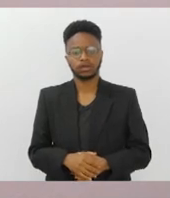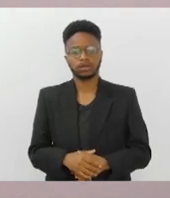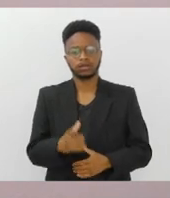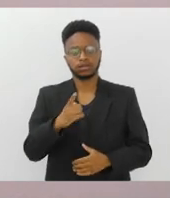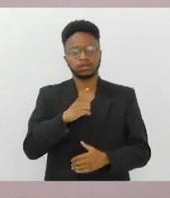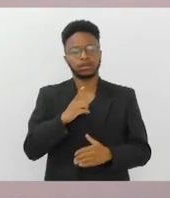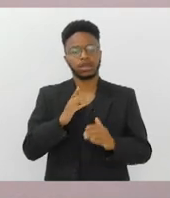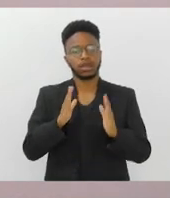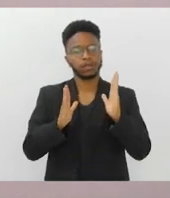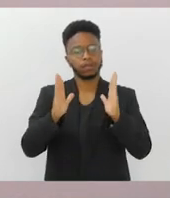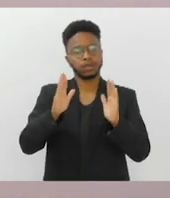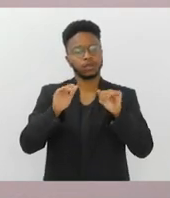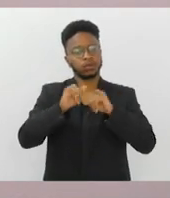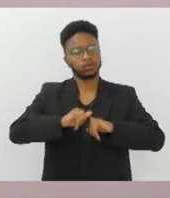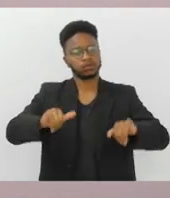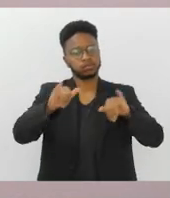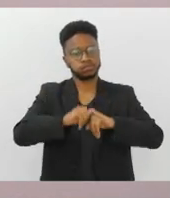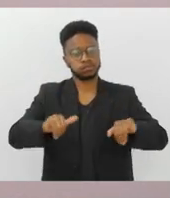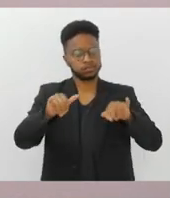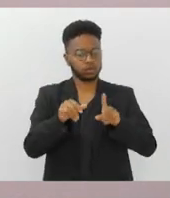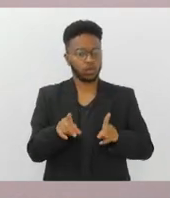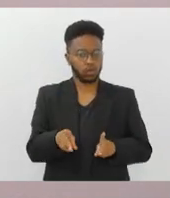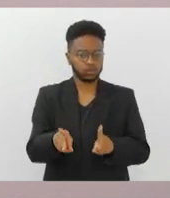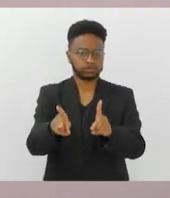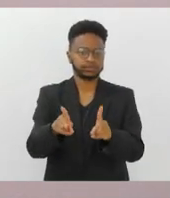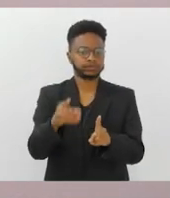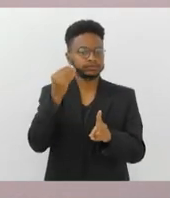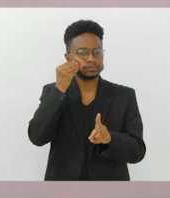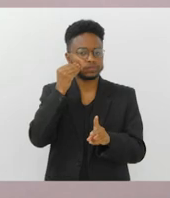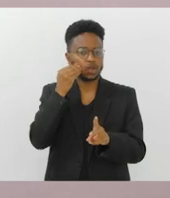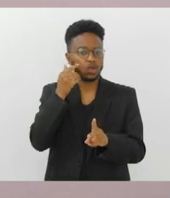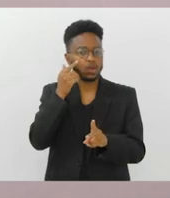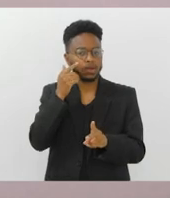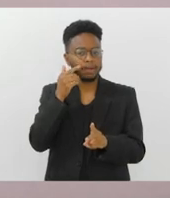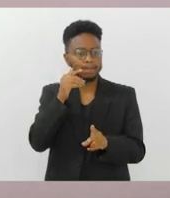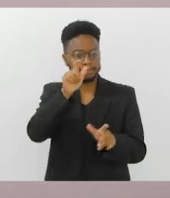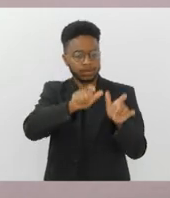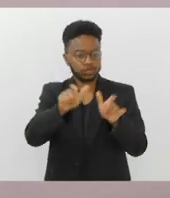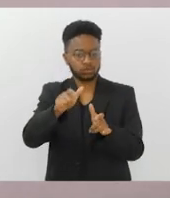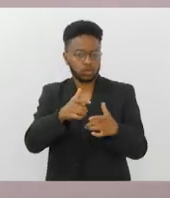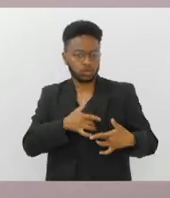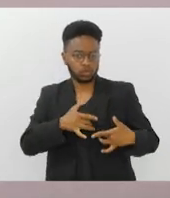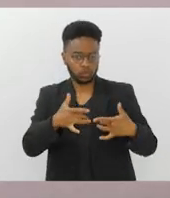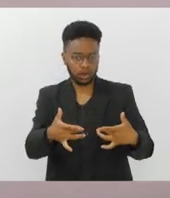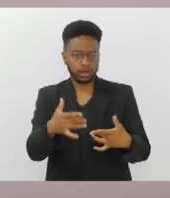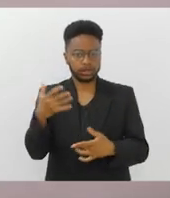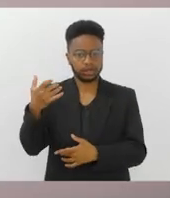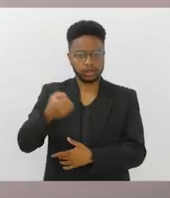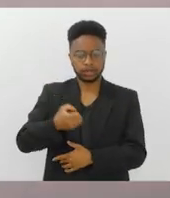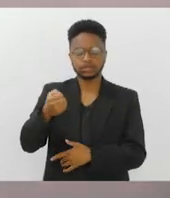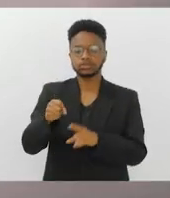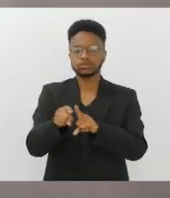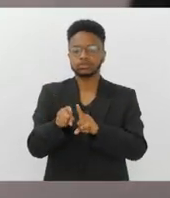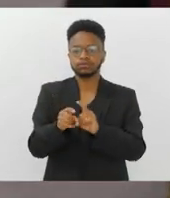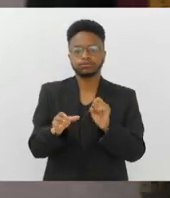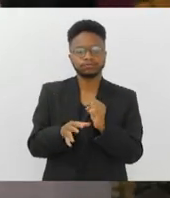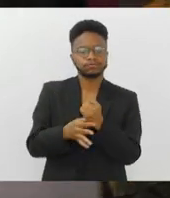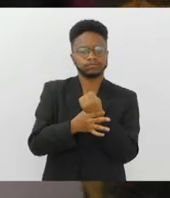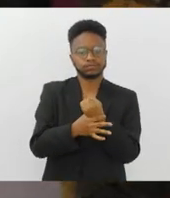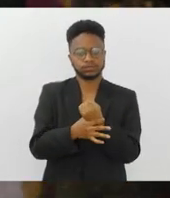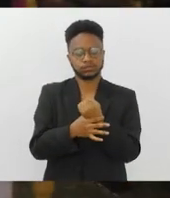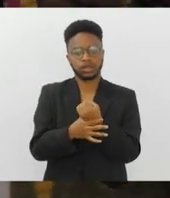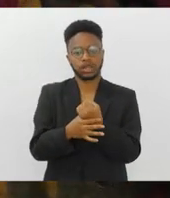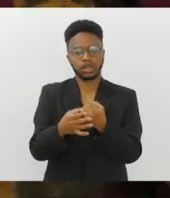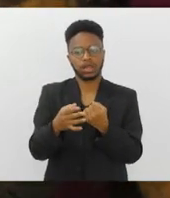ser veiculadas para a doação de leite humano. Garantia do aleitamento materno a mulheres em situação de privação